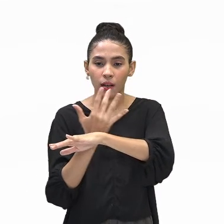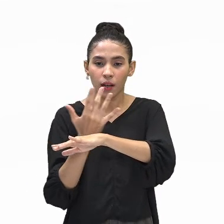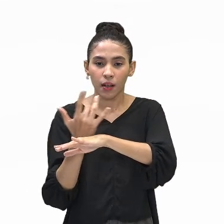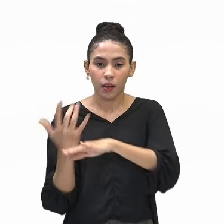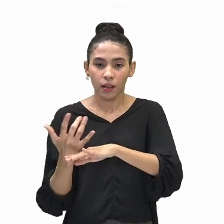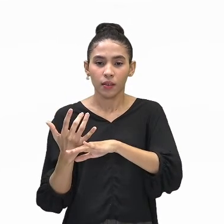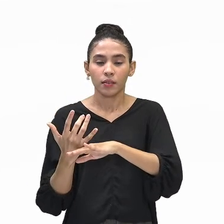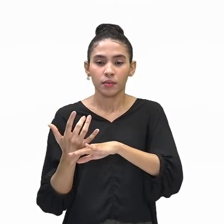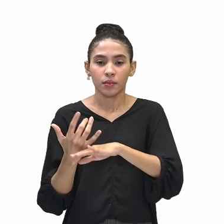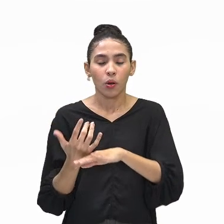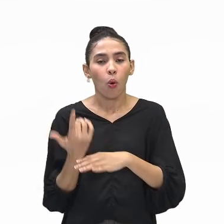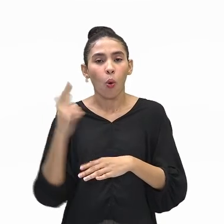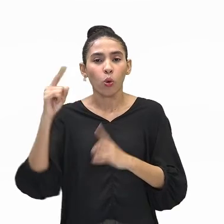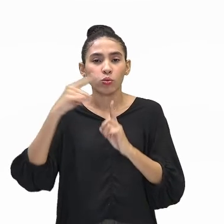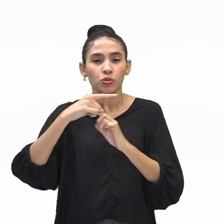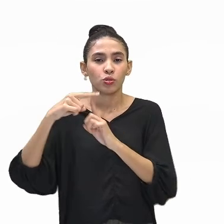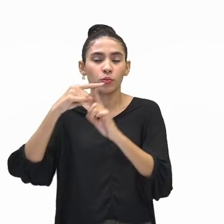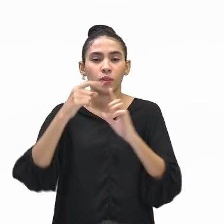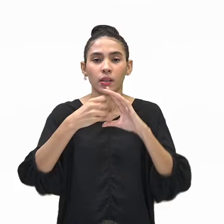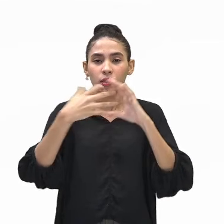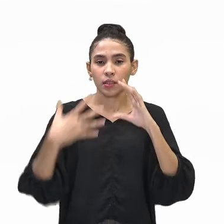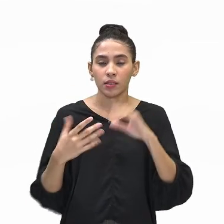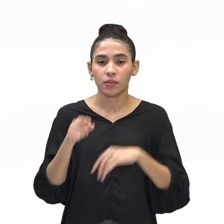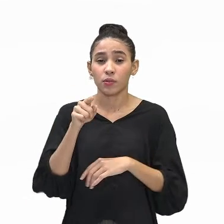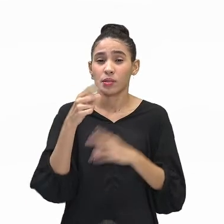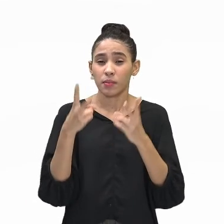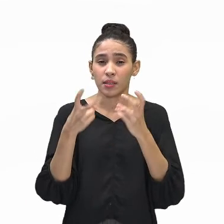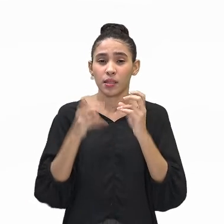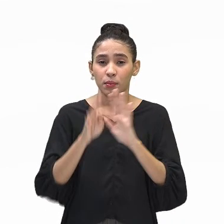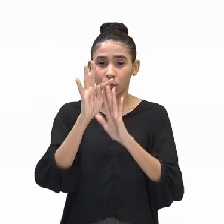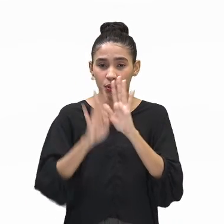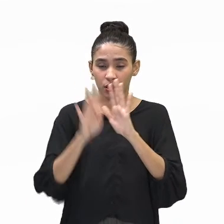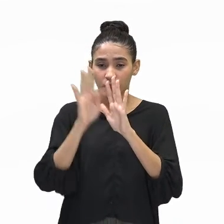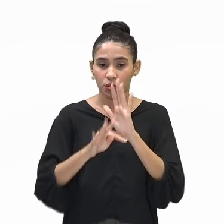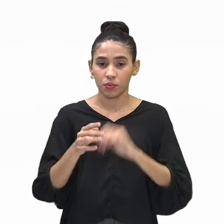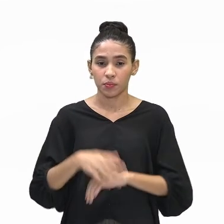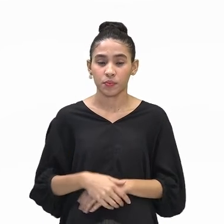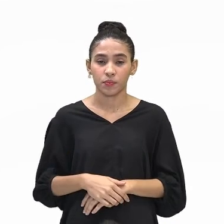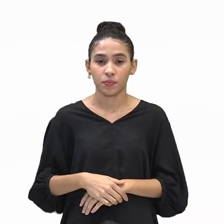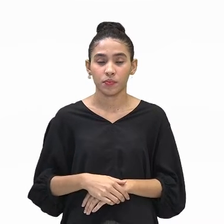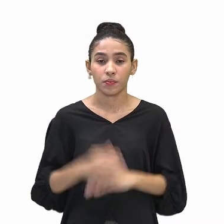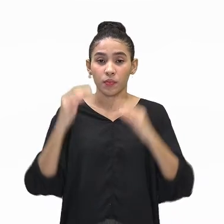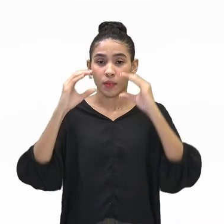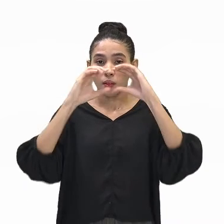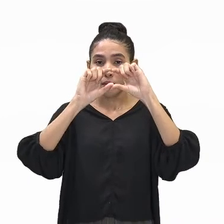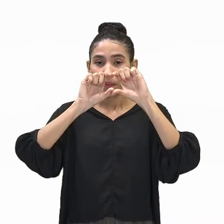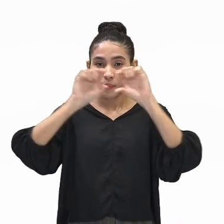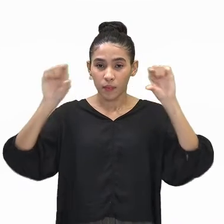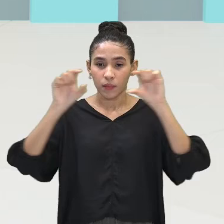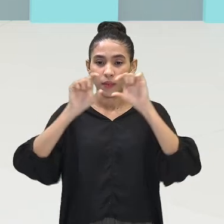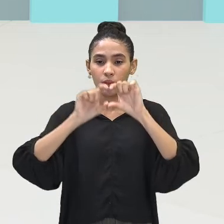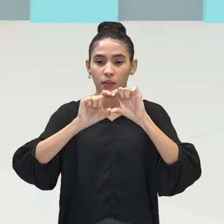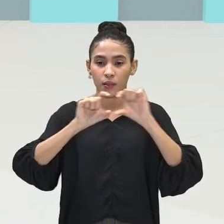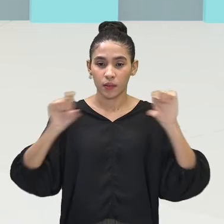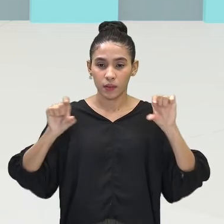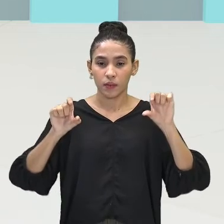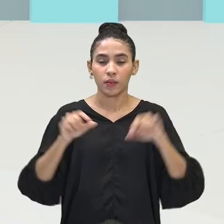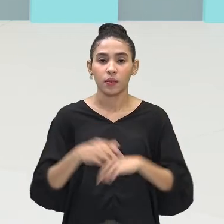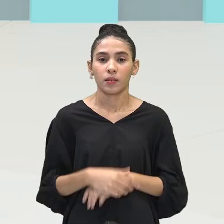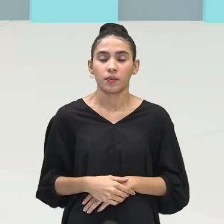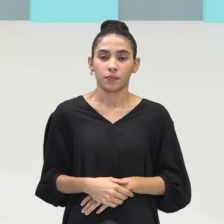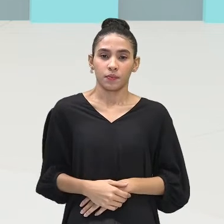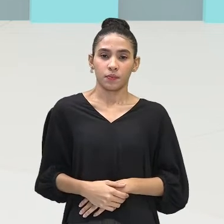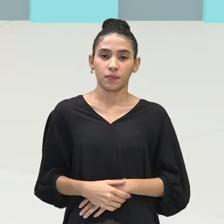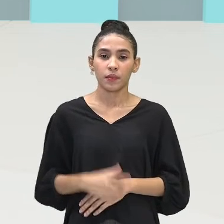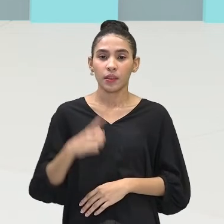outro elemento. Então perceba aí nesse texto, tanto na primeira parte do texto quanto na segunda parte do texto, o quê?